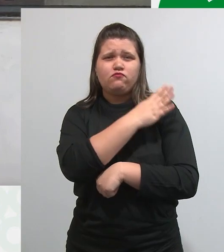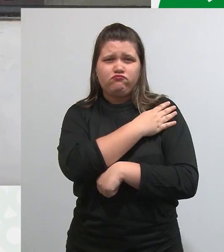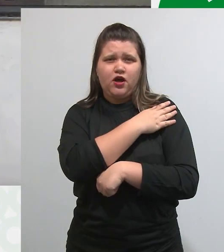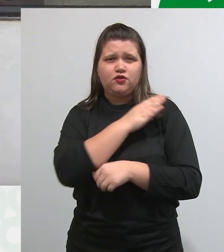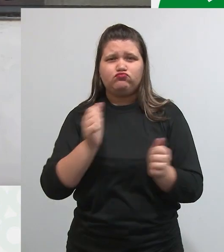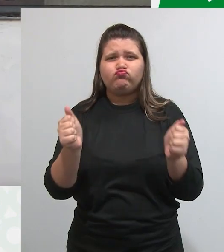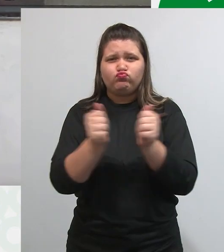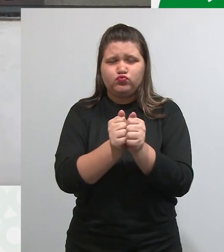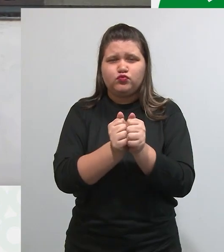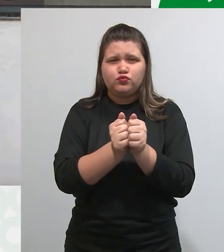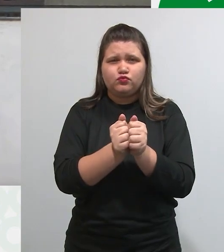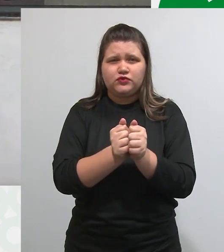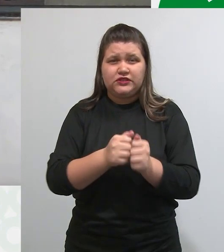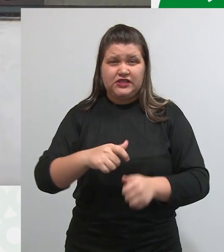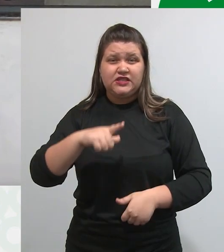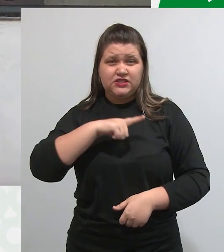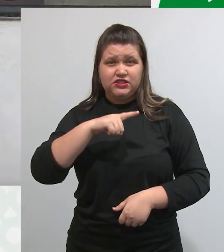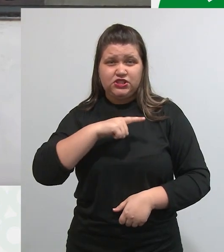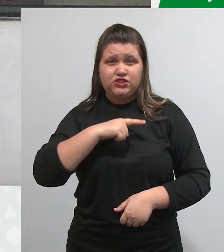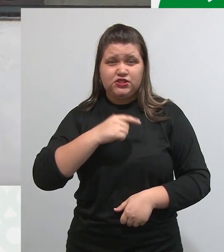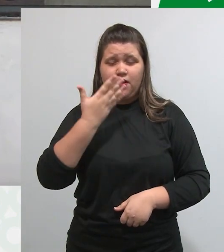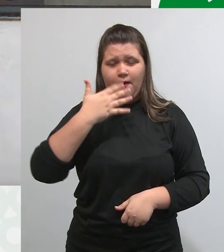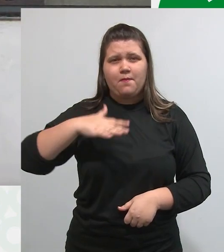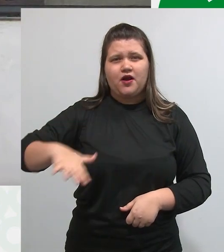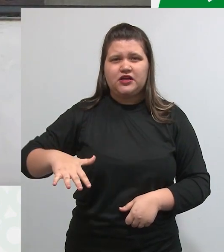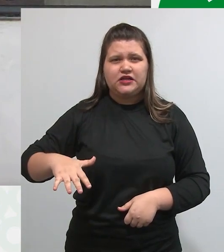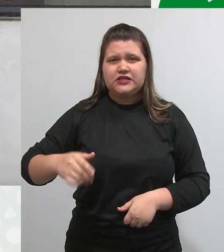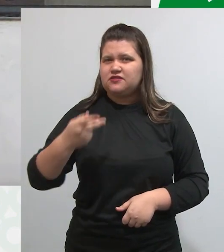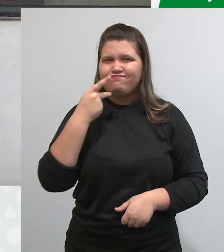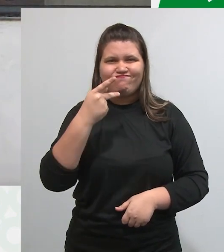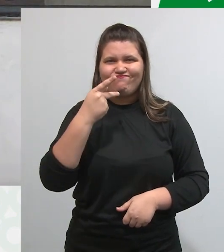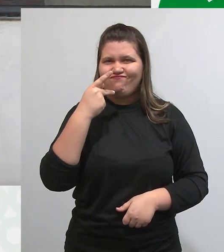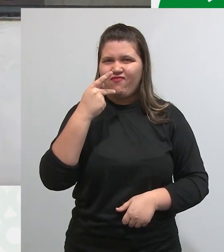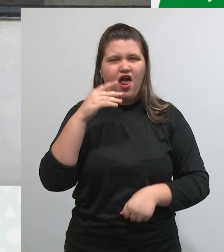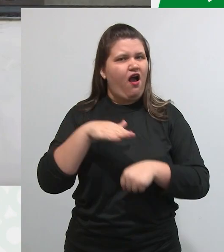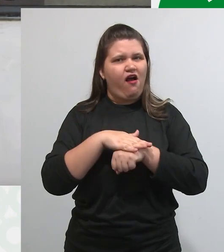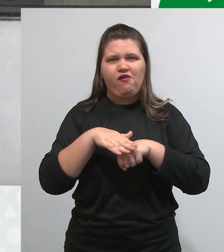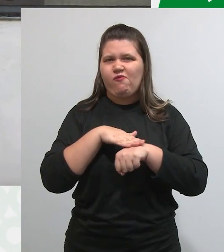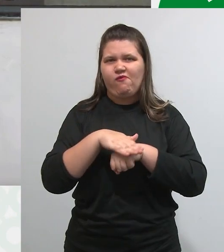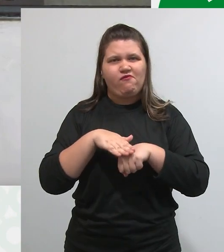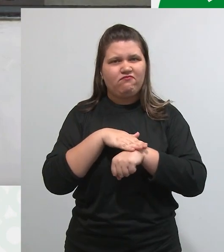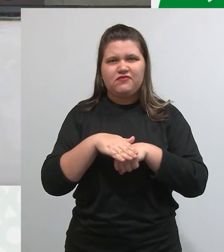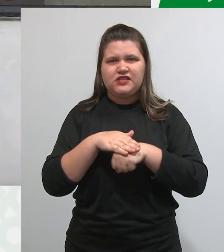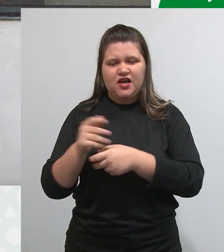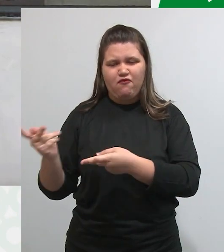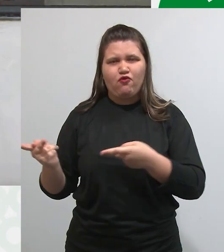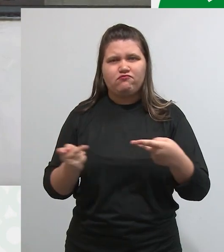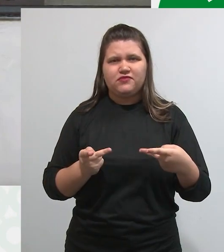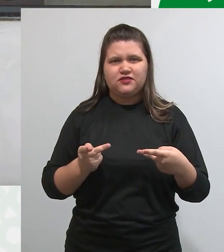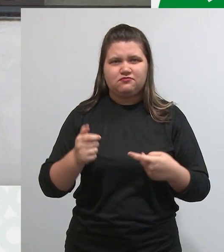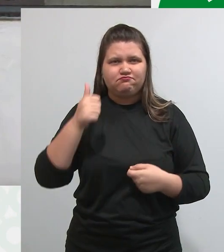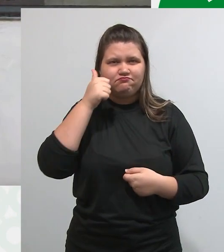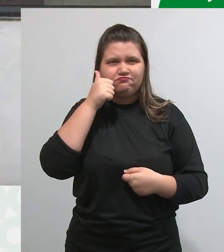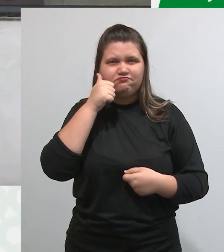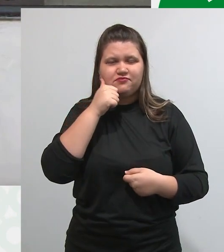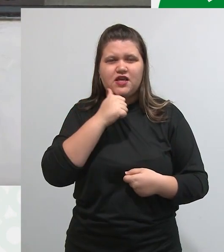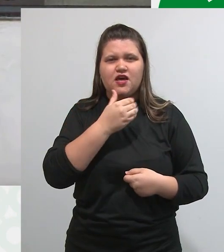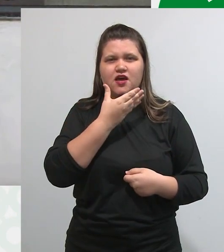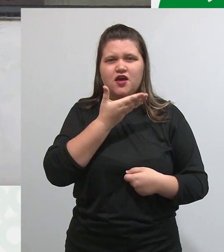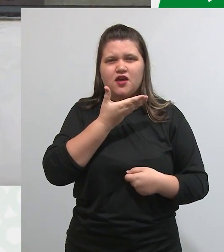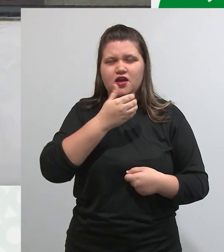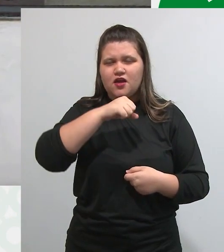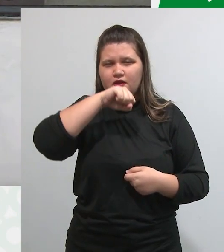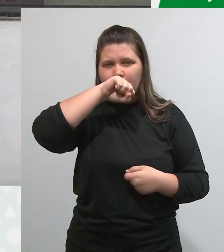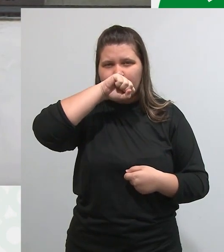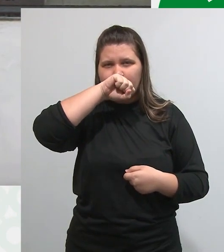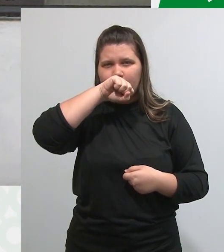um menino que ele não falava, que ele não conversava. Aí eu chamei a mãe dele e perguntei. Ela falou assim, não, ele nunca